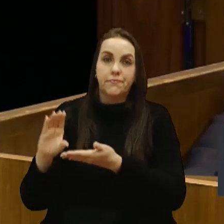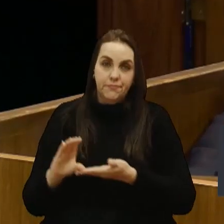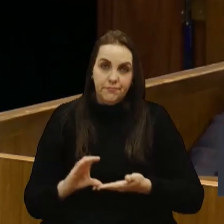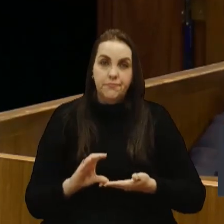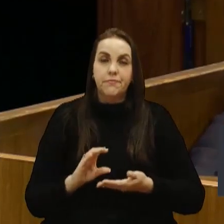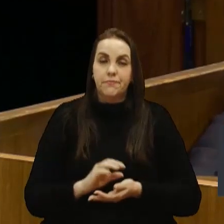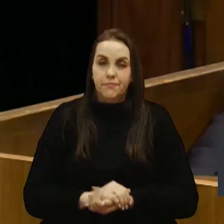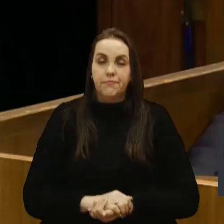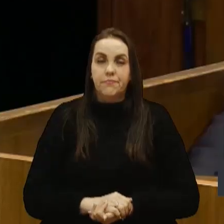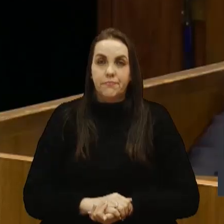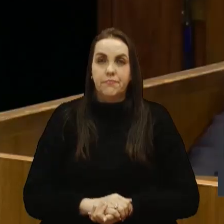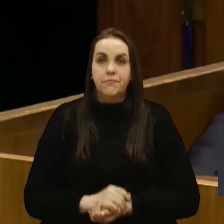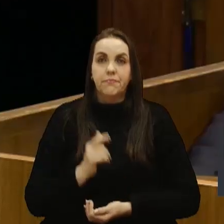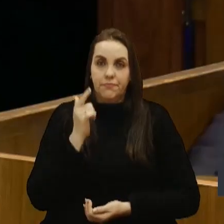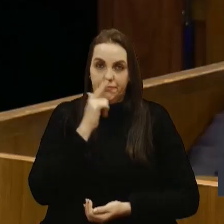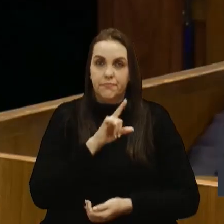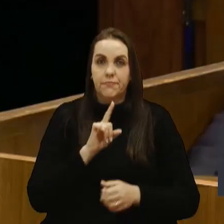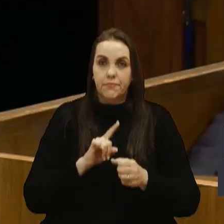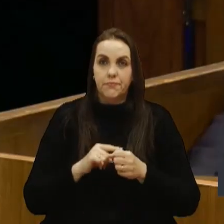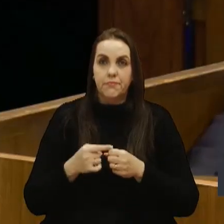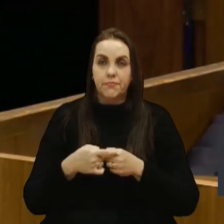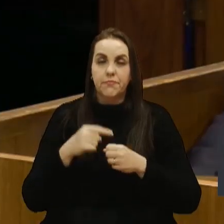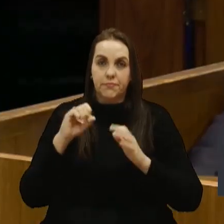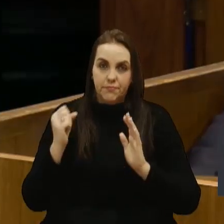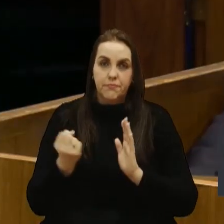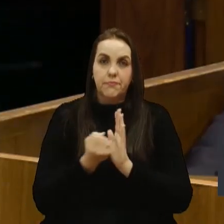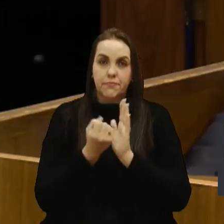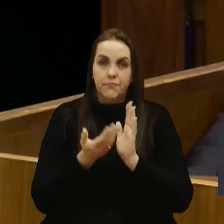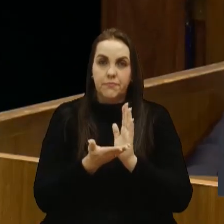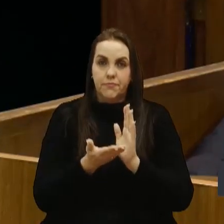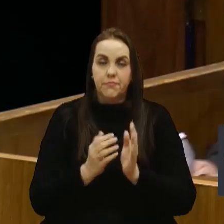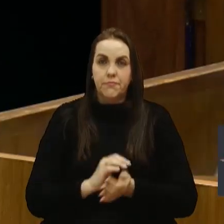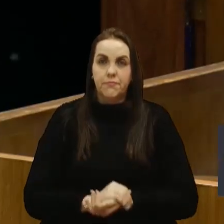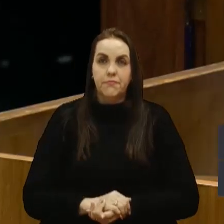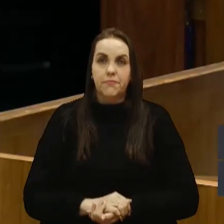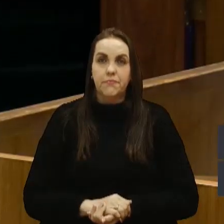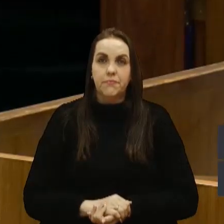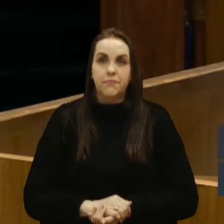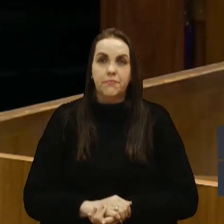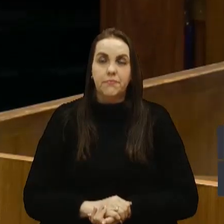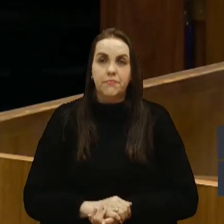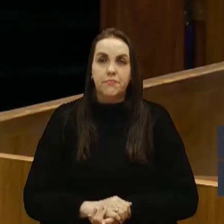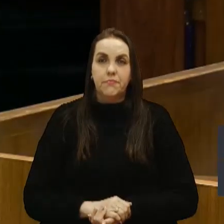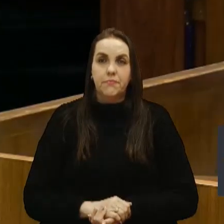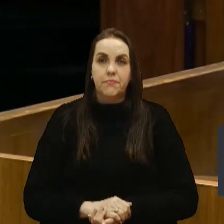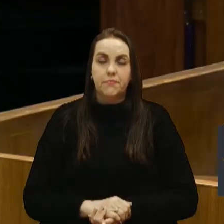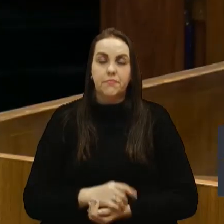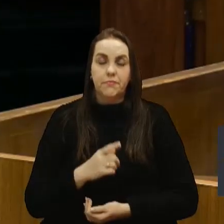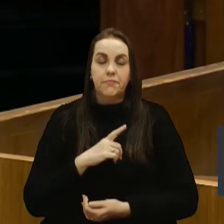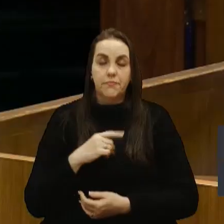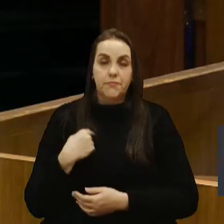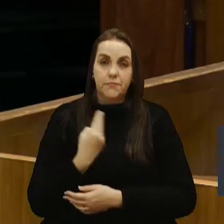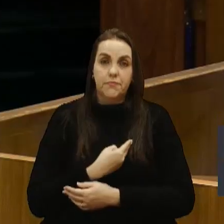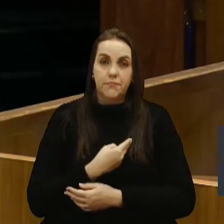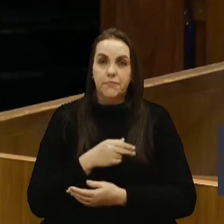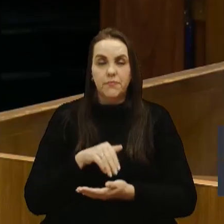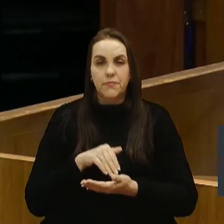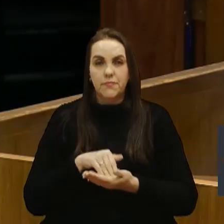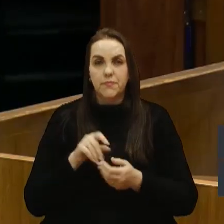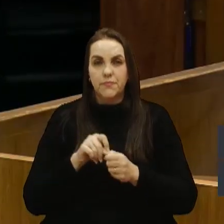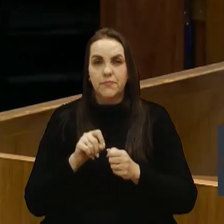recursos para que o município deixe uma marca. Deixe uma marca e que a gente pelo menos faça